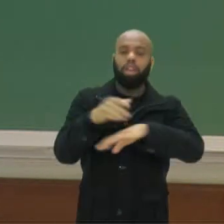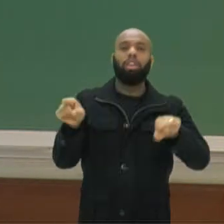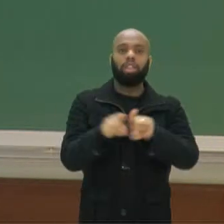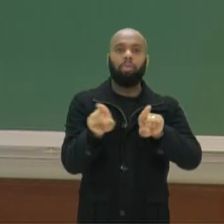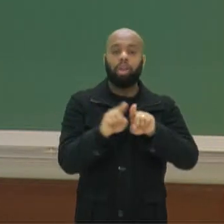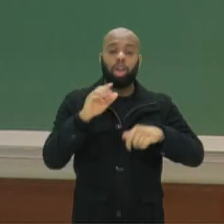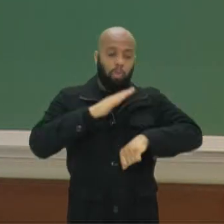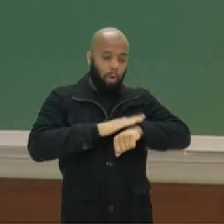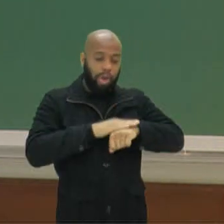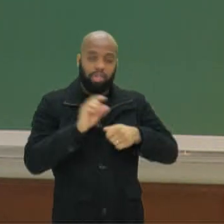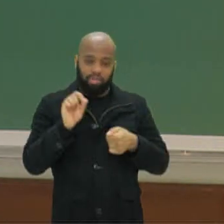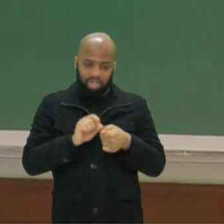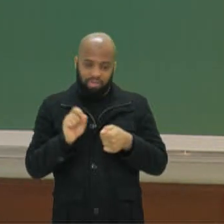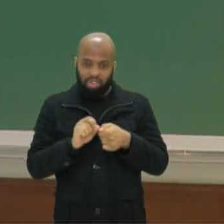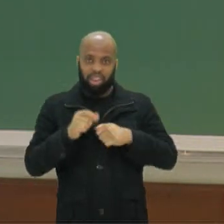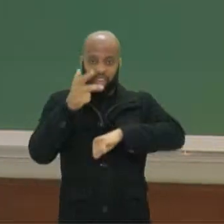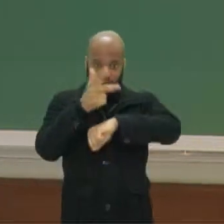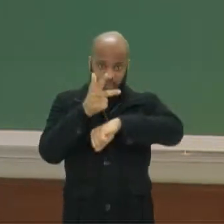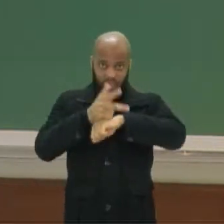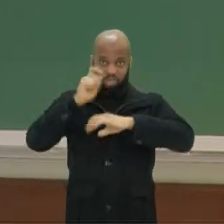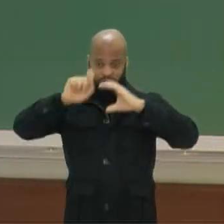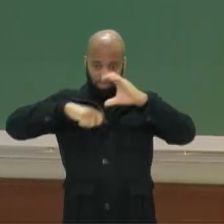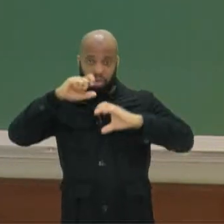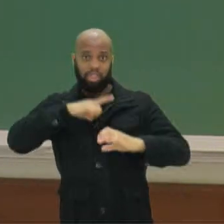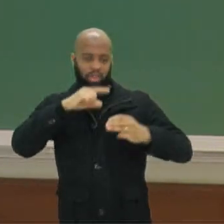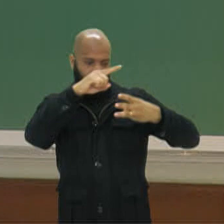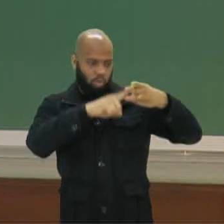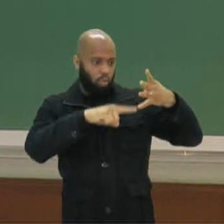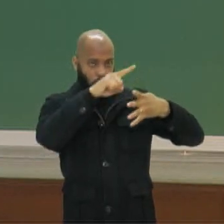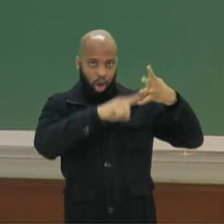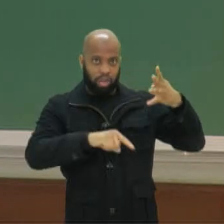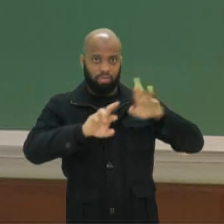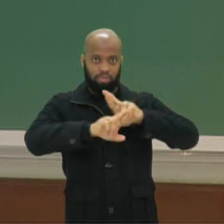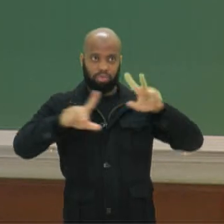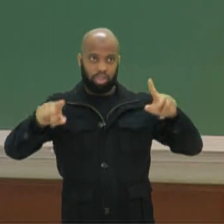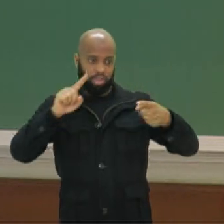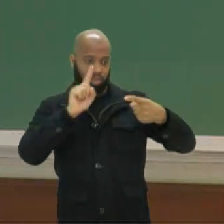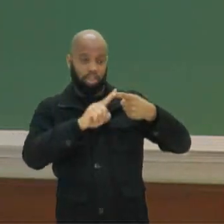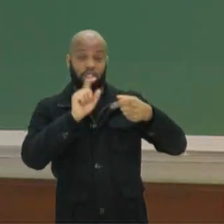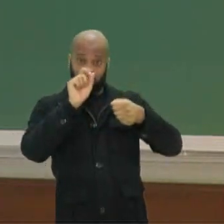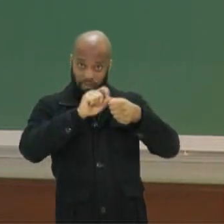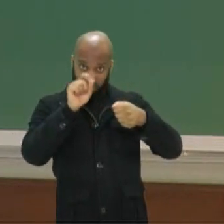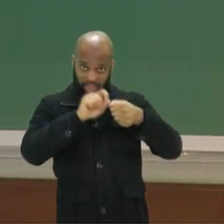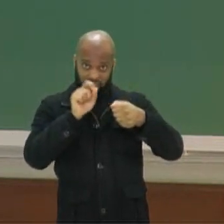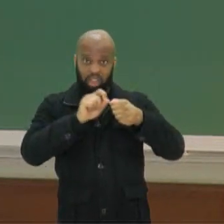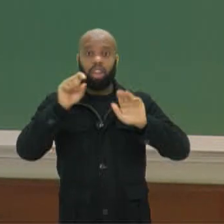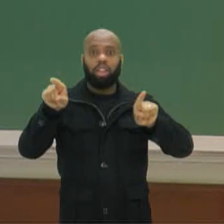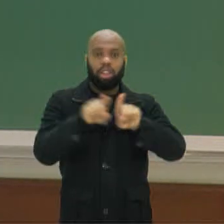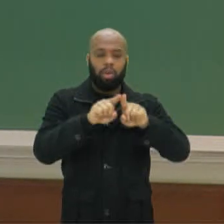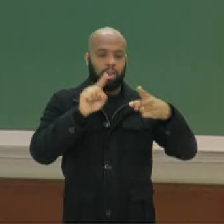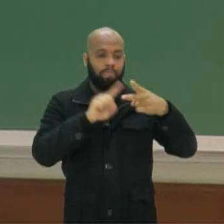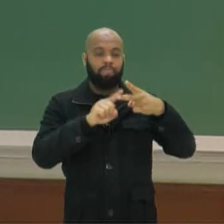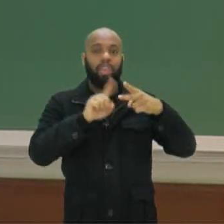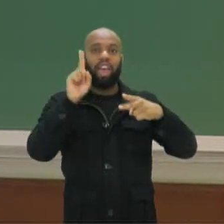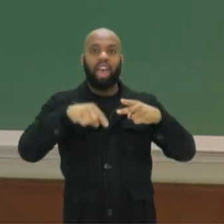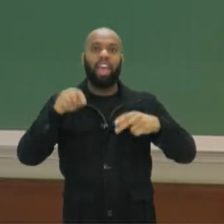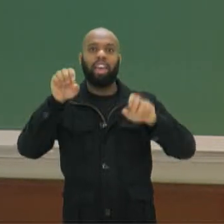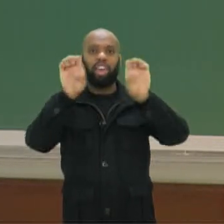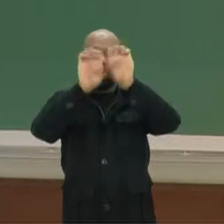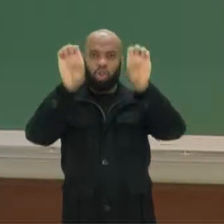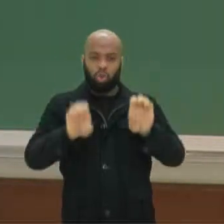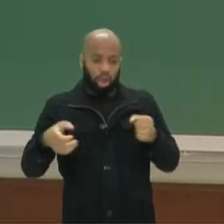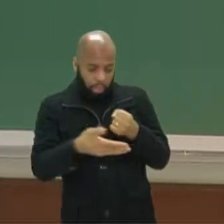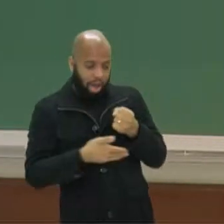na produção em 4 segmentos diferentes. A própria produção, toda a infraestrutura